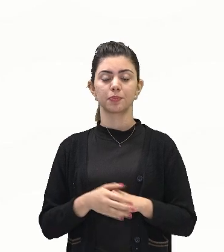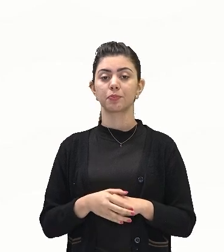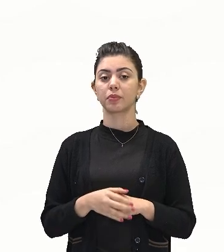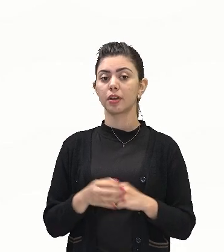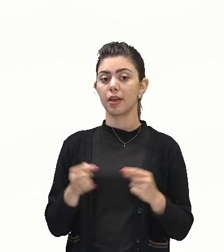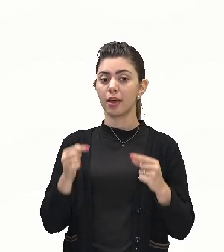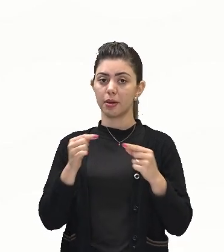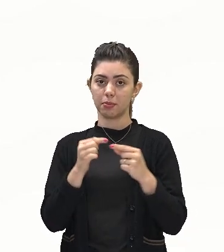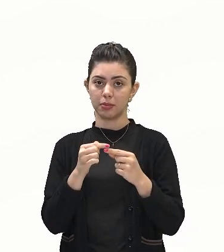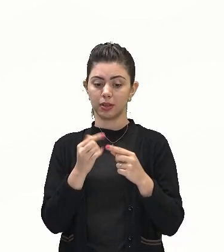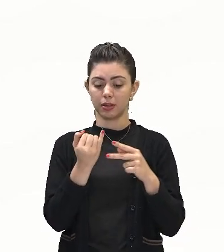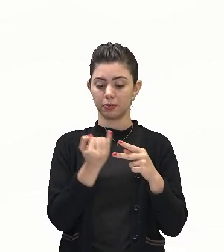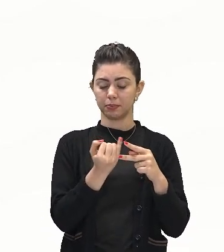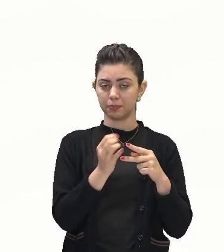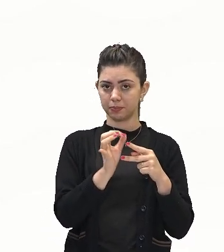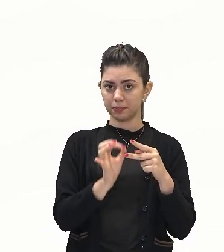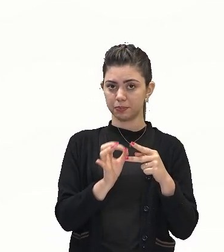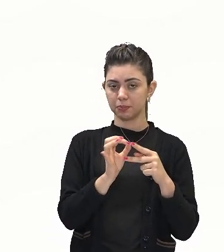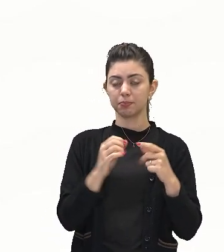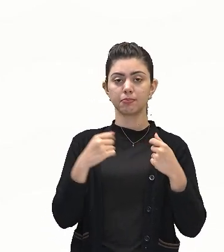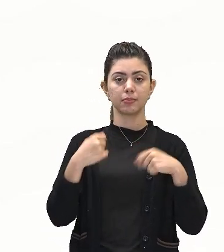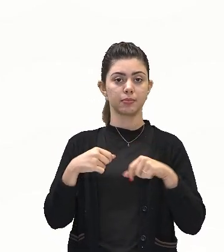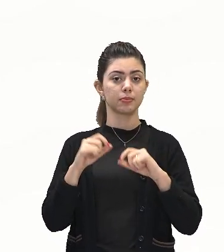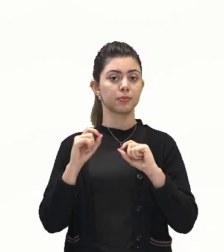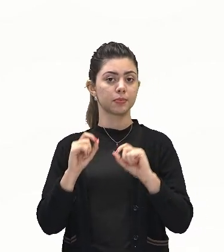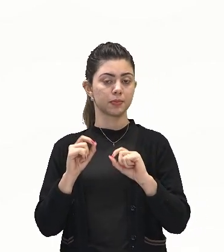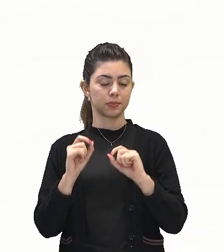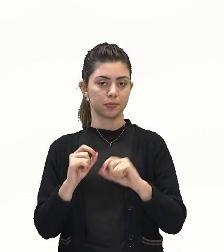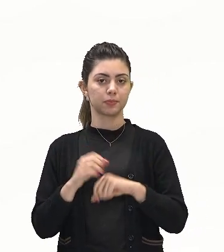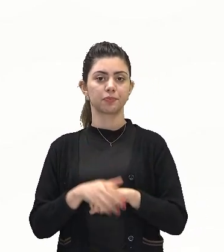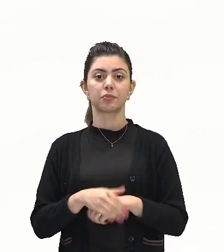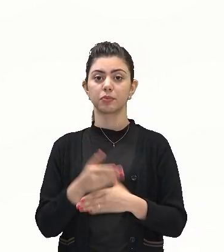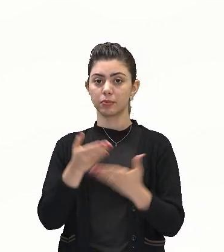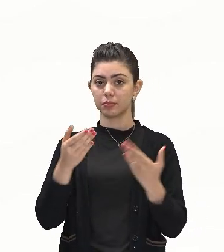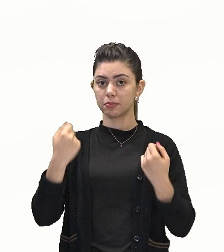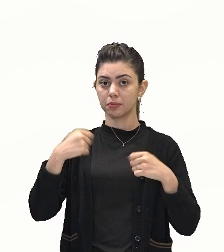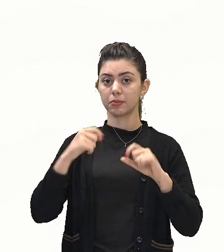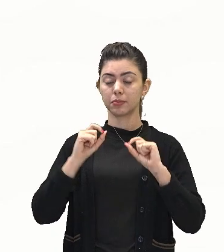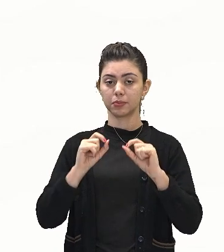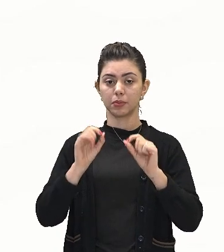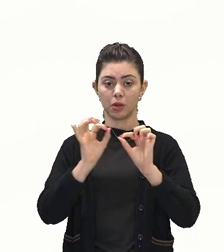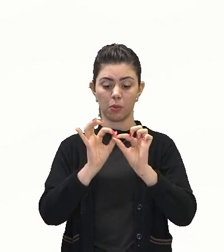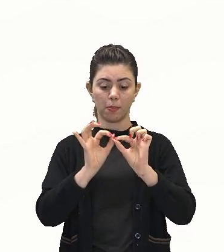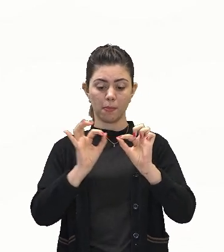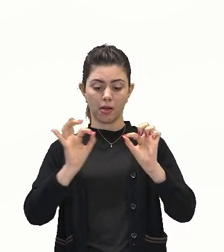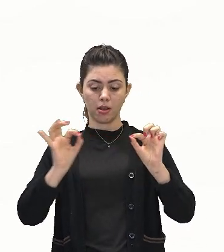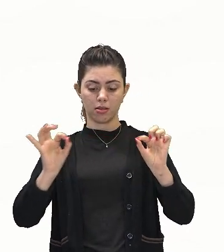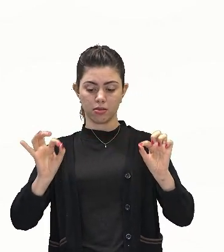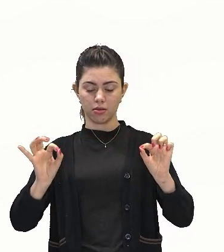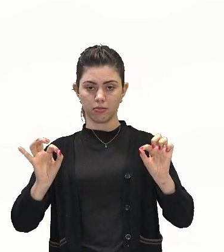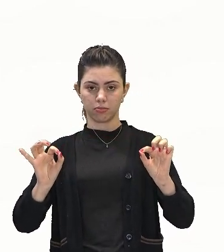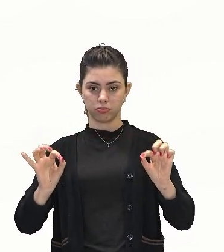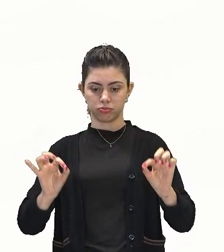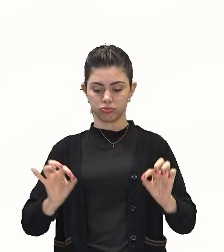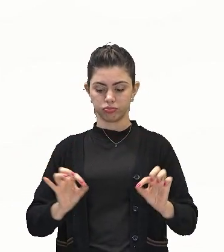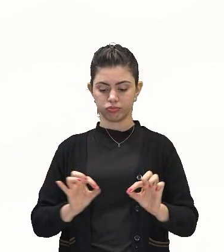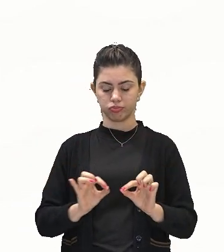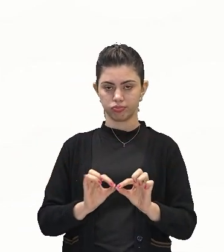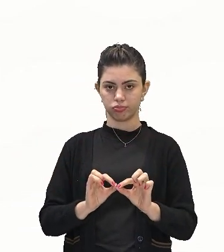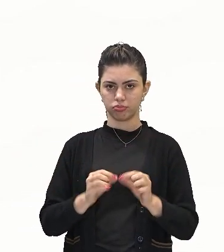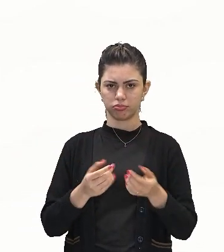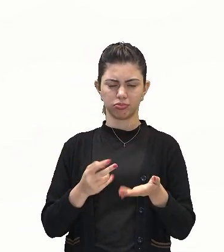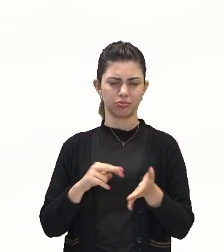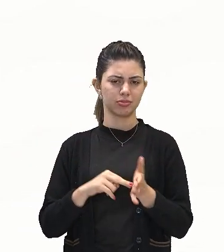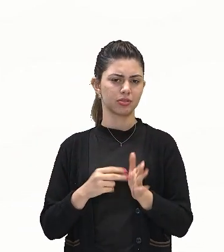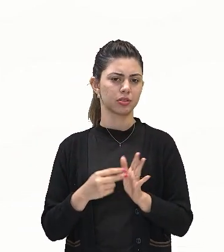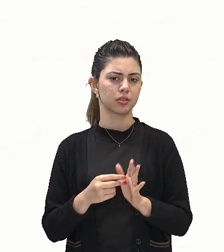polígono, tá? O que tem que acontecer? Você tem que ter uma linha fechada, ou seja, você não pode